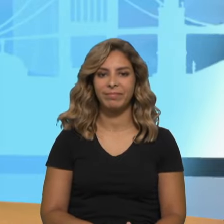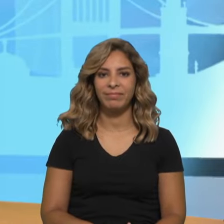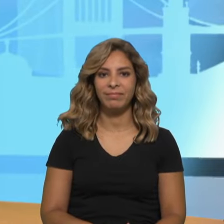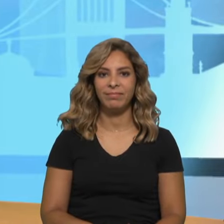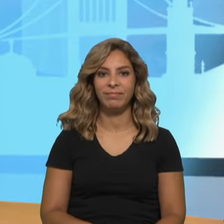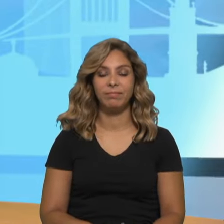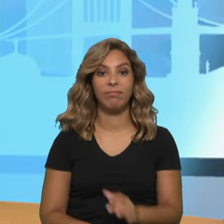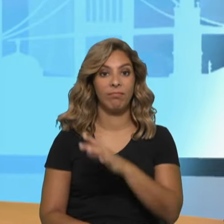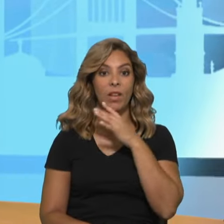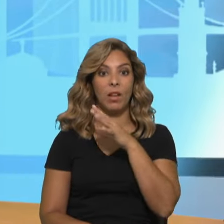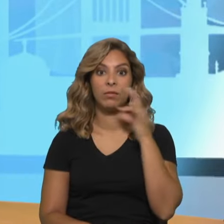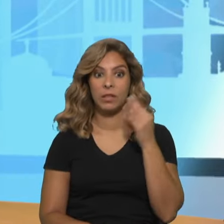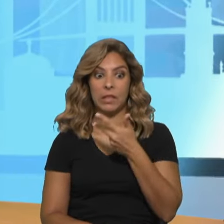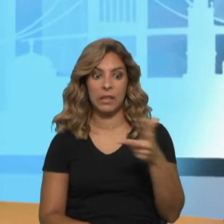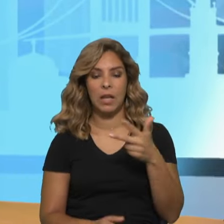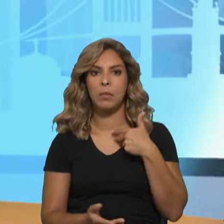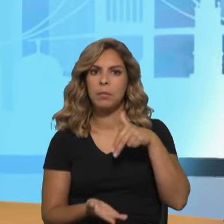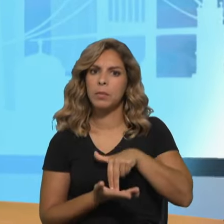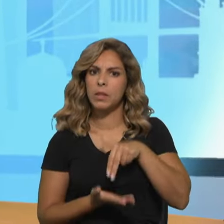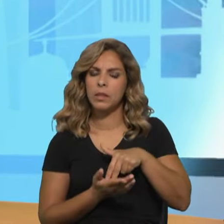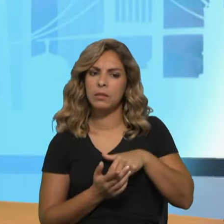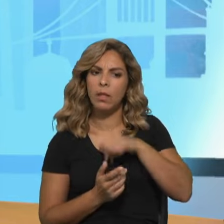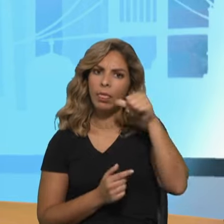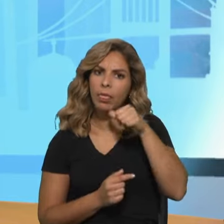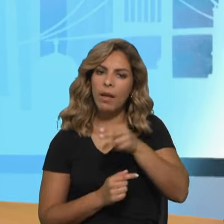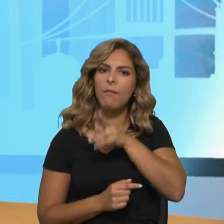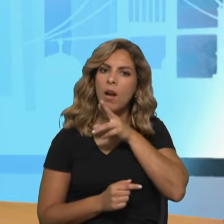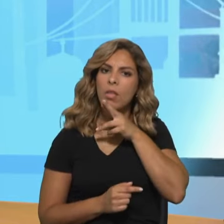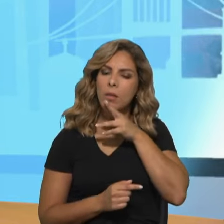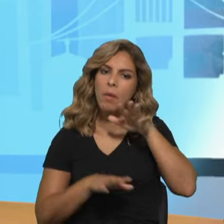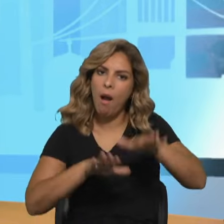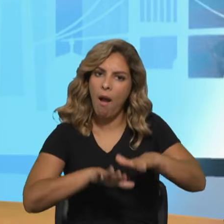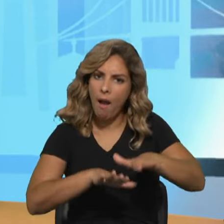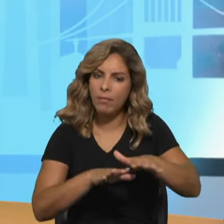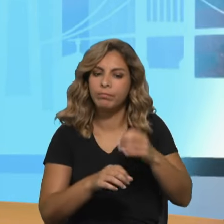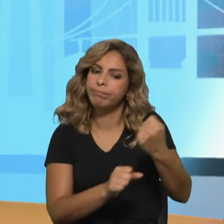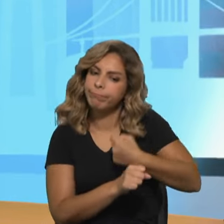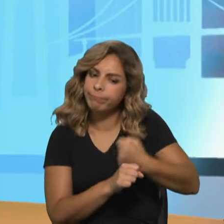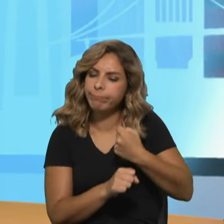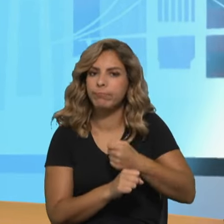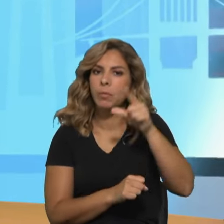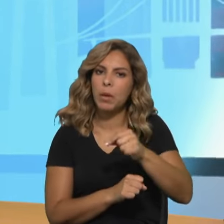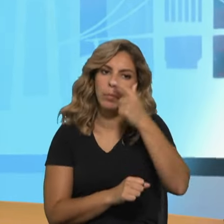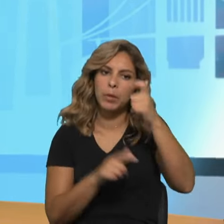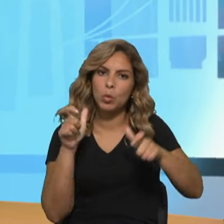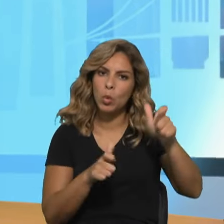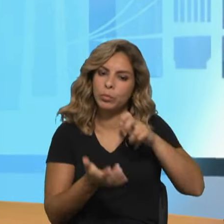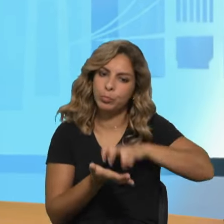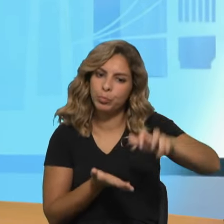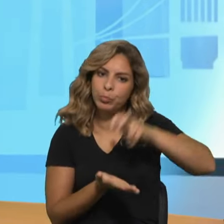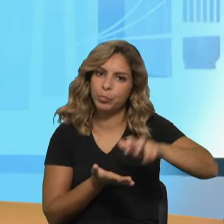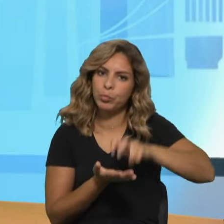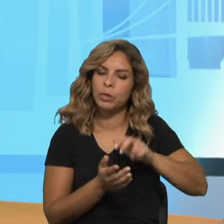São 100 anos de presença contínua em Fátima ao serviço de Nossa Senhora e dos peregrinos que visitam o santuário.